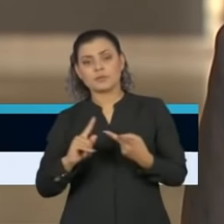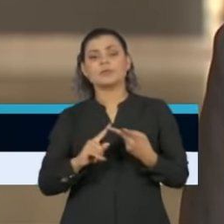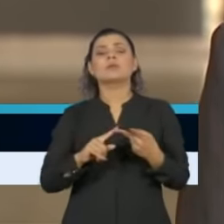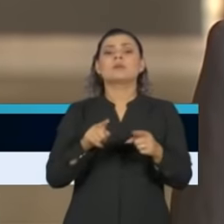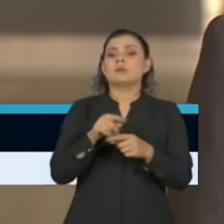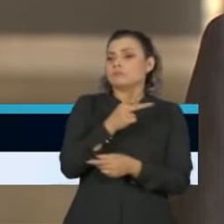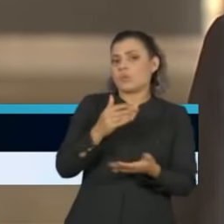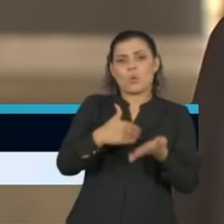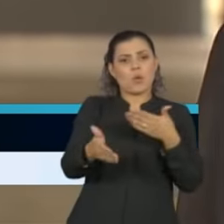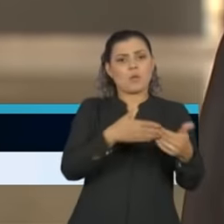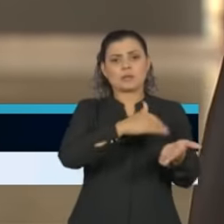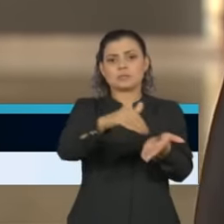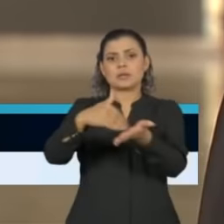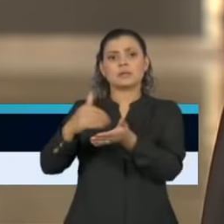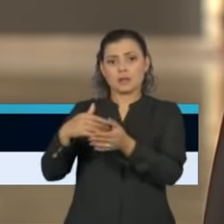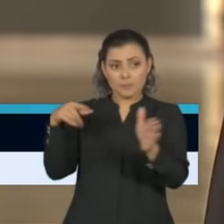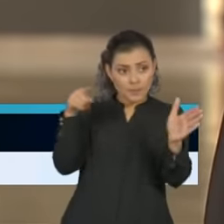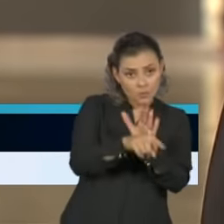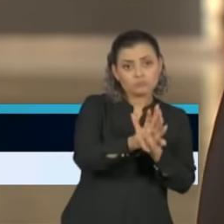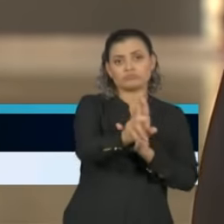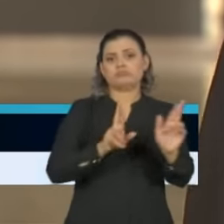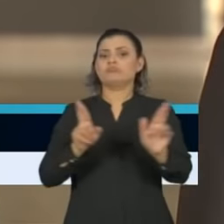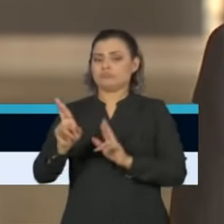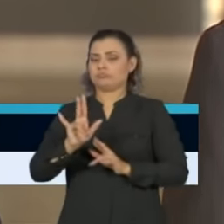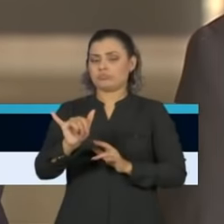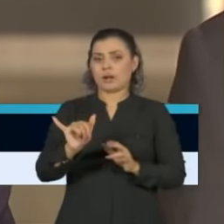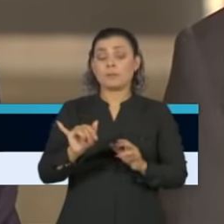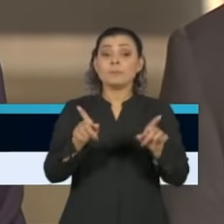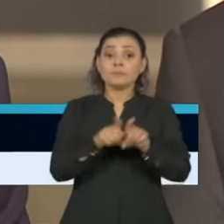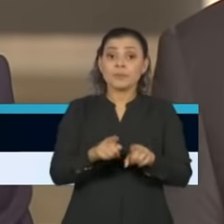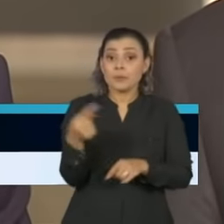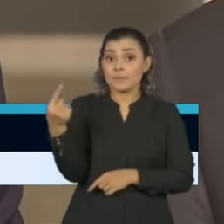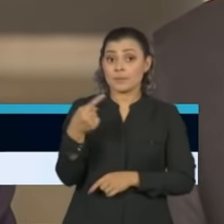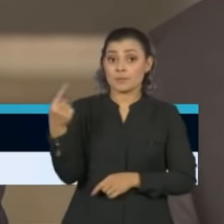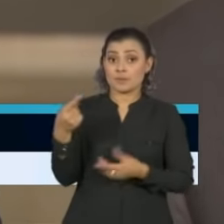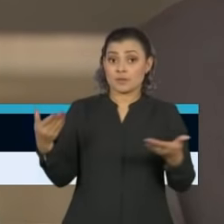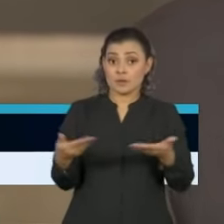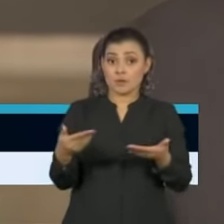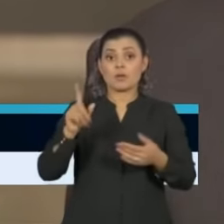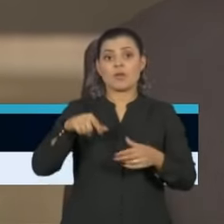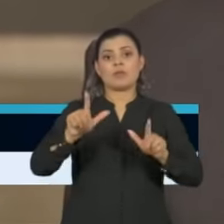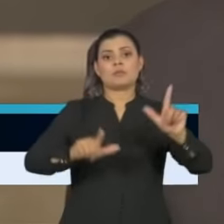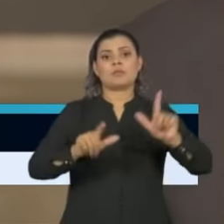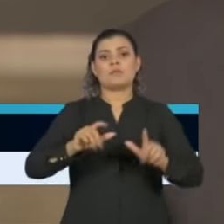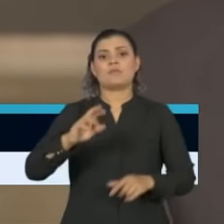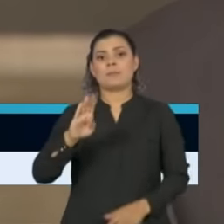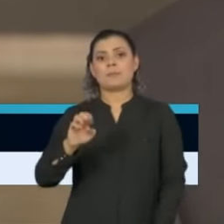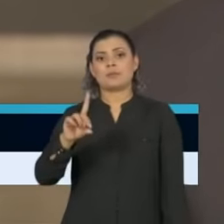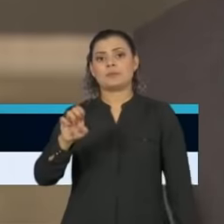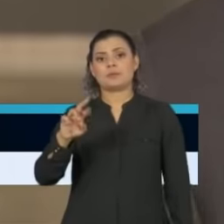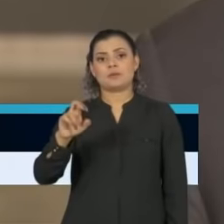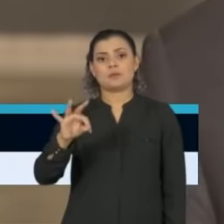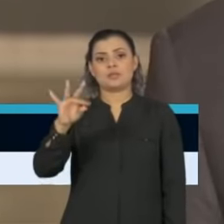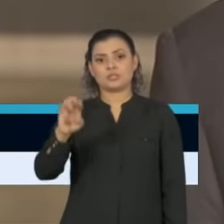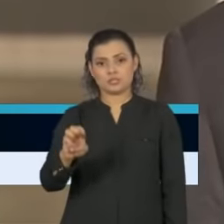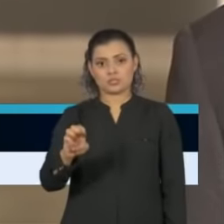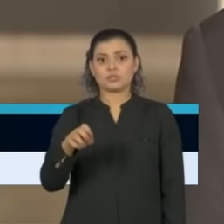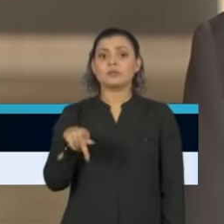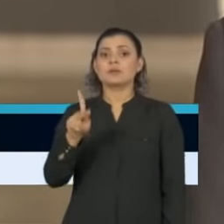secretários que aqui estão presentes. O primeiro veículo de comunicação a perguntar é a TV Bandeirantes, jornalista Kelly Dias.